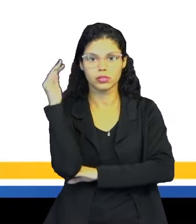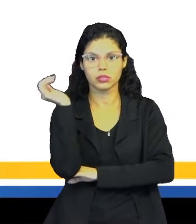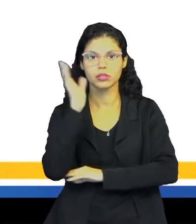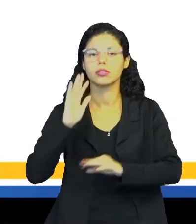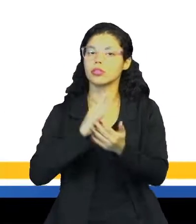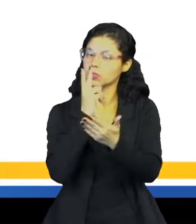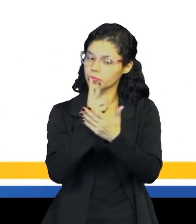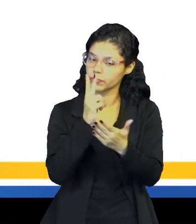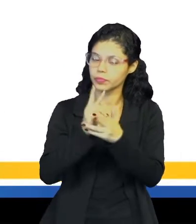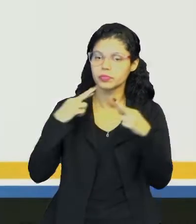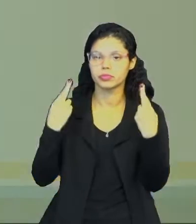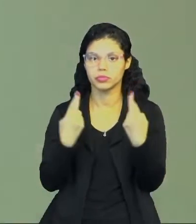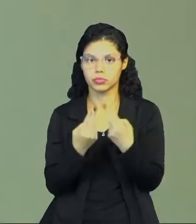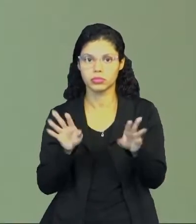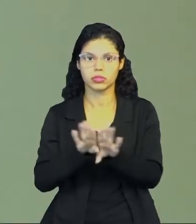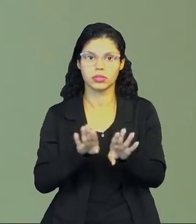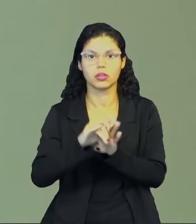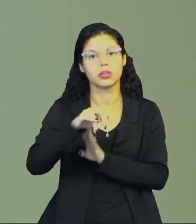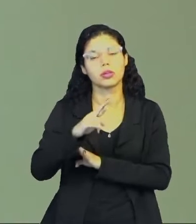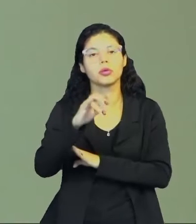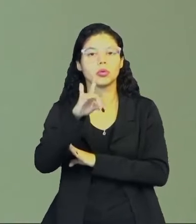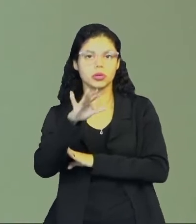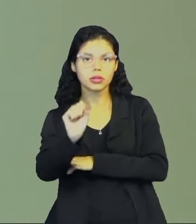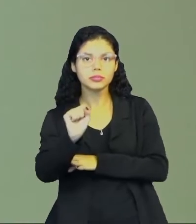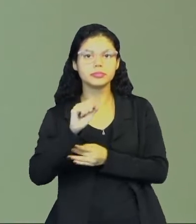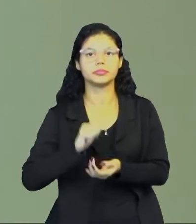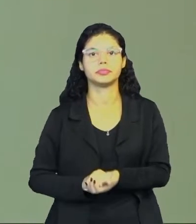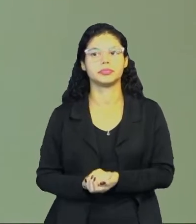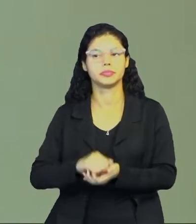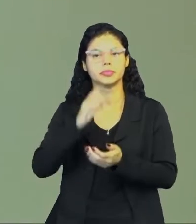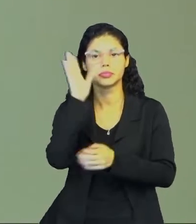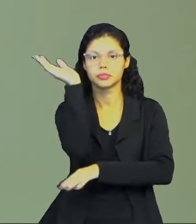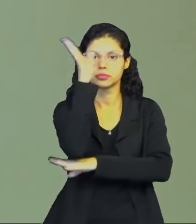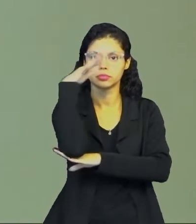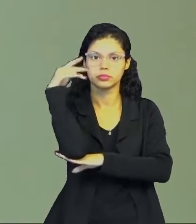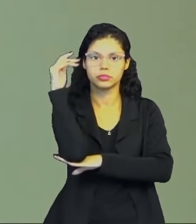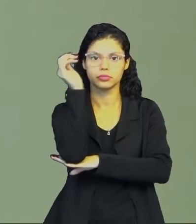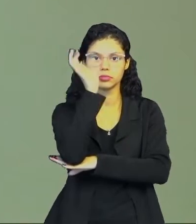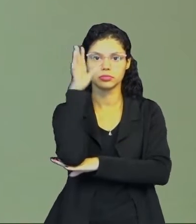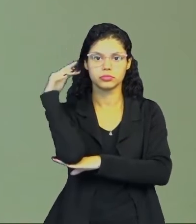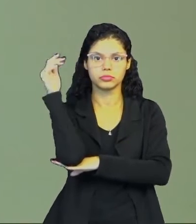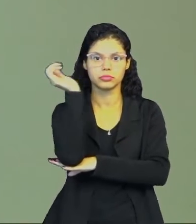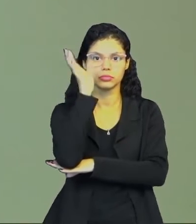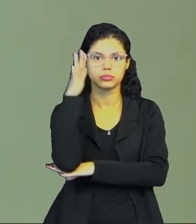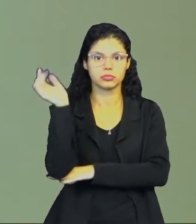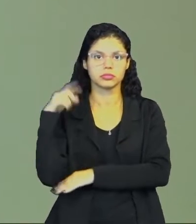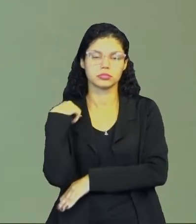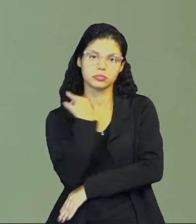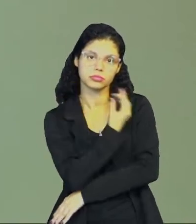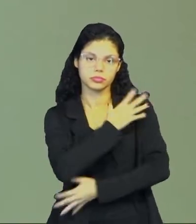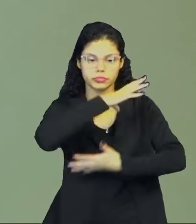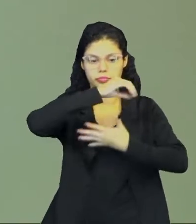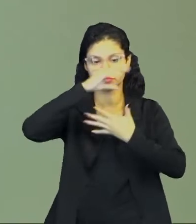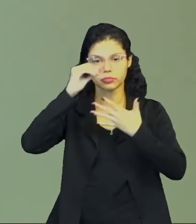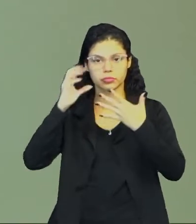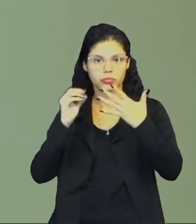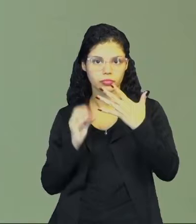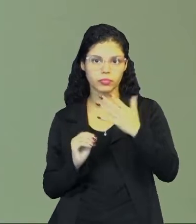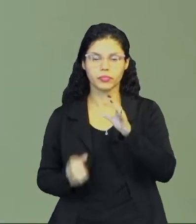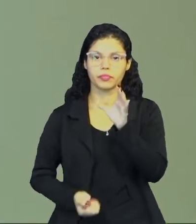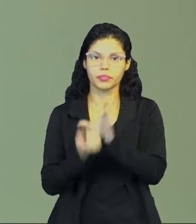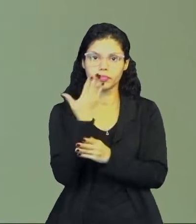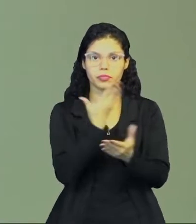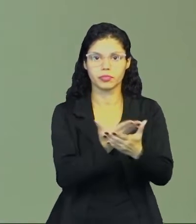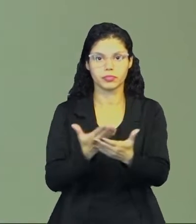pertencem ao mesmo reino, que é o reino protista. As algas, elas fazem parte da nossa cadeia ecológica como produtoras